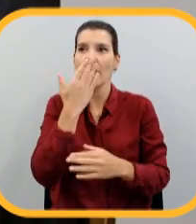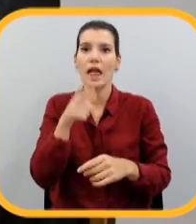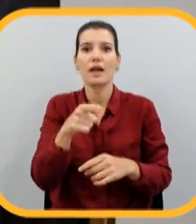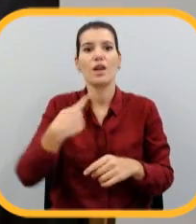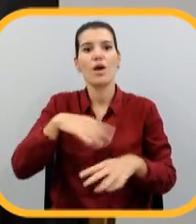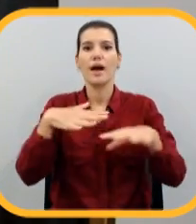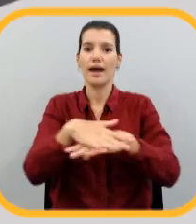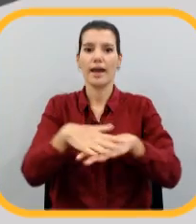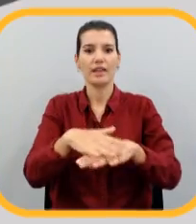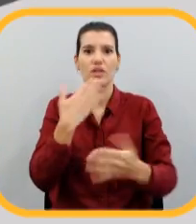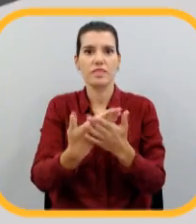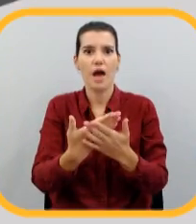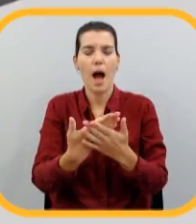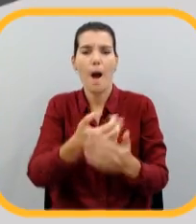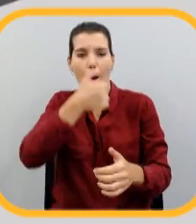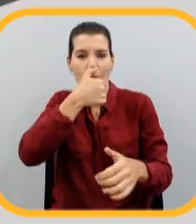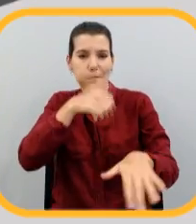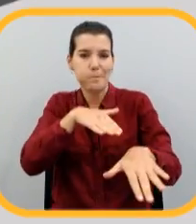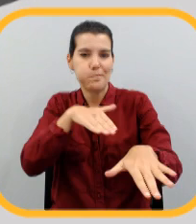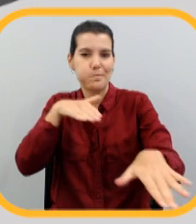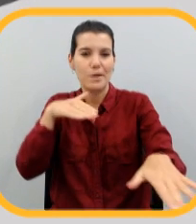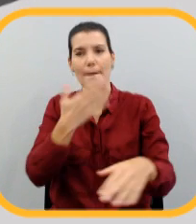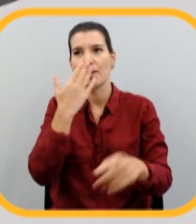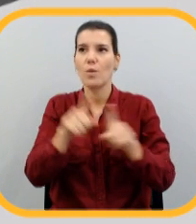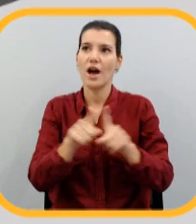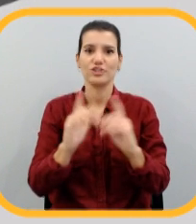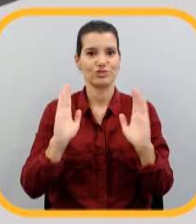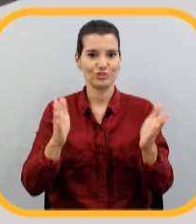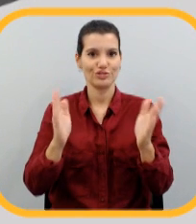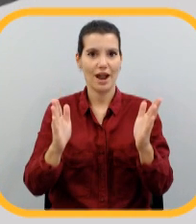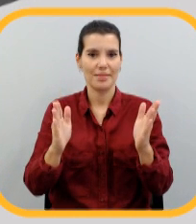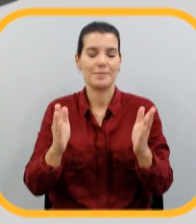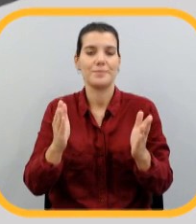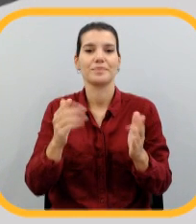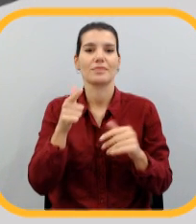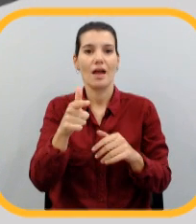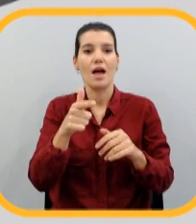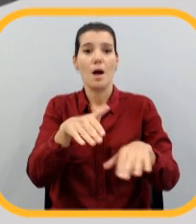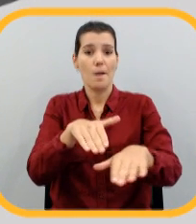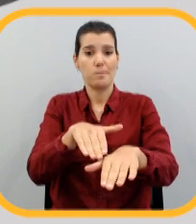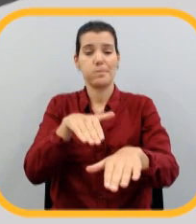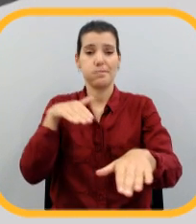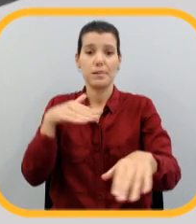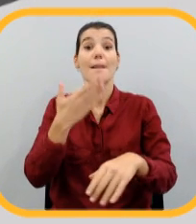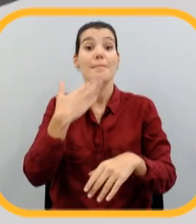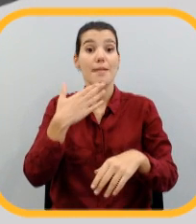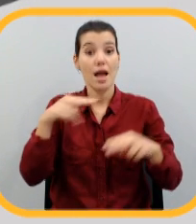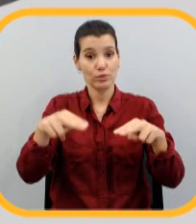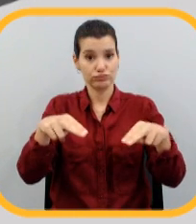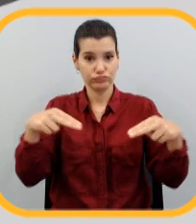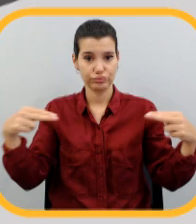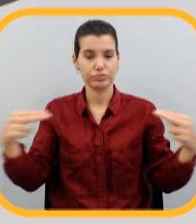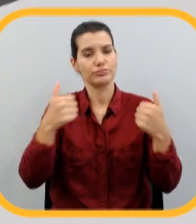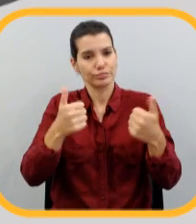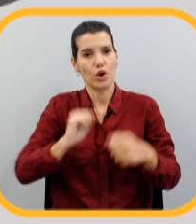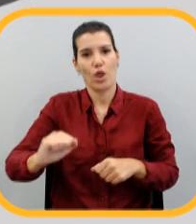é entupir as nossas redes. No fundo, o que nós temos é como se tivéssemos uma estrada onde temos um tráfego legítimo, que é o